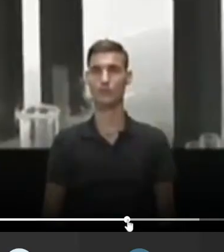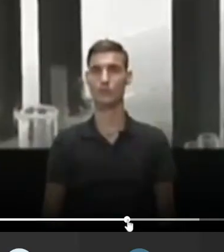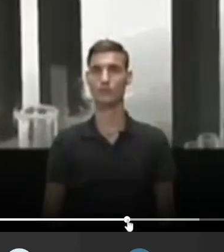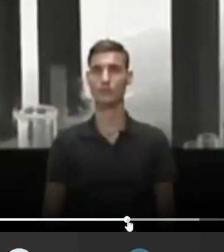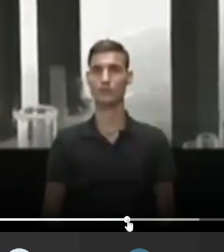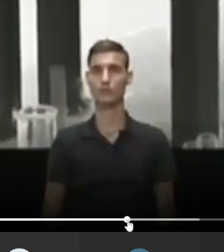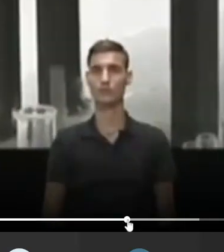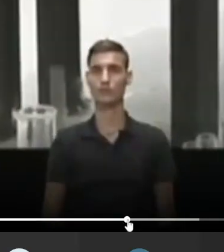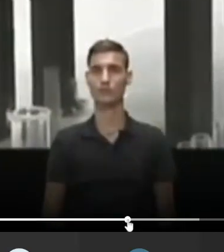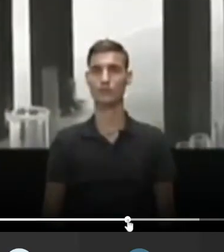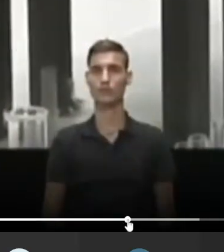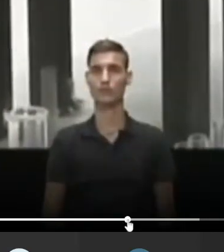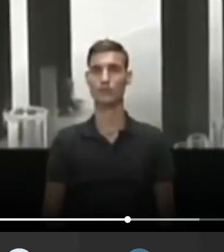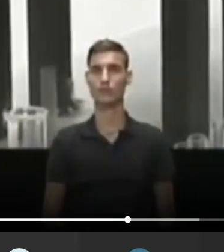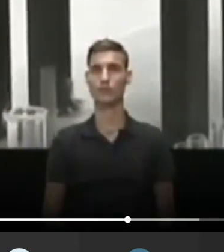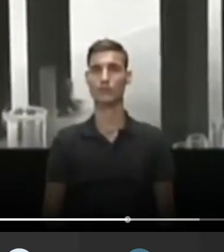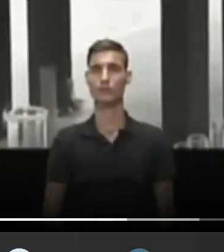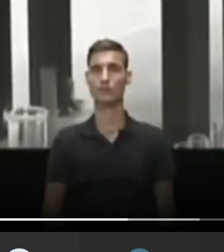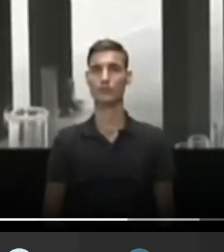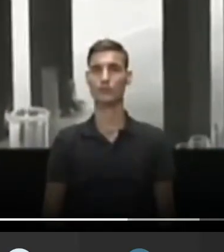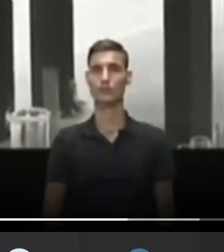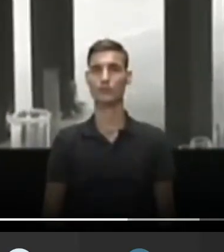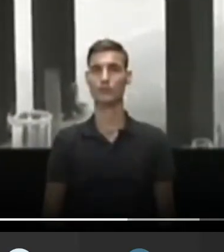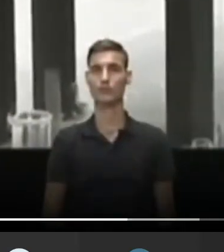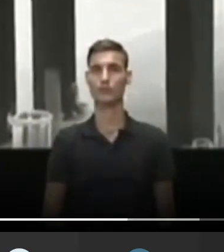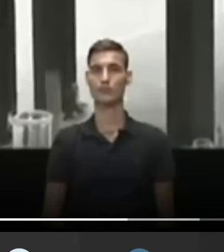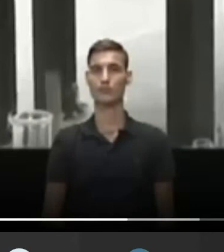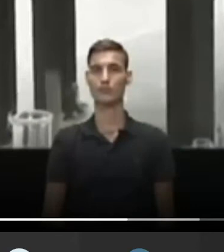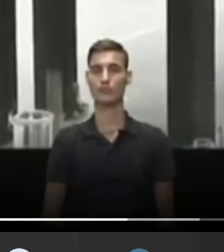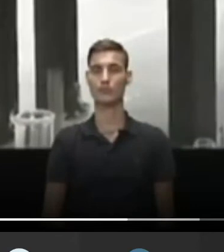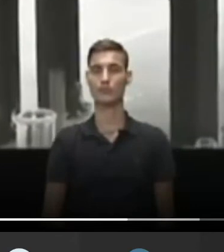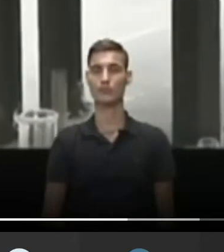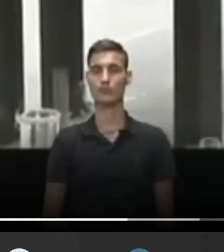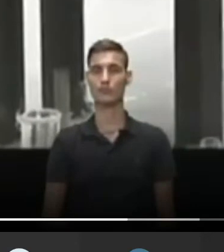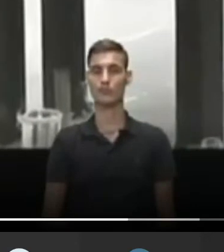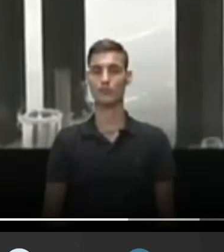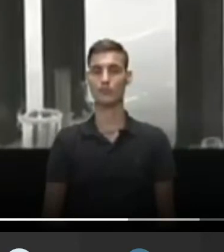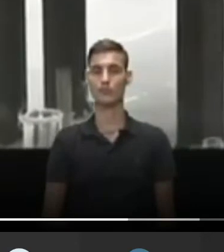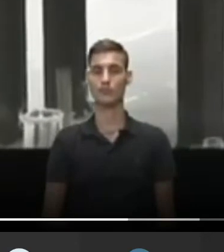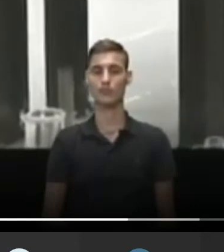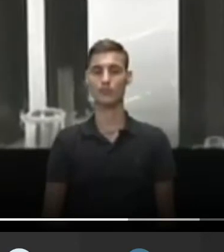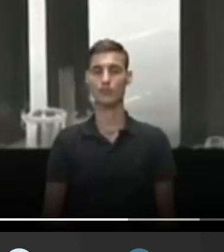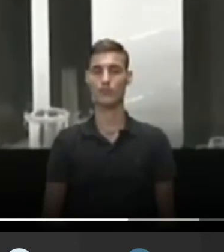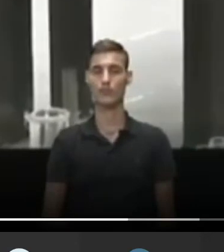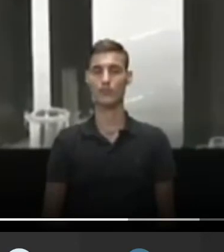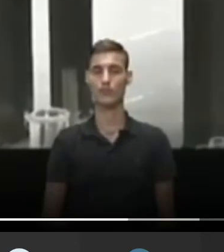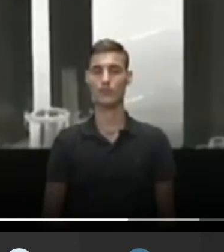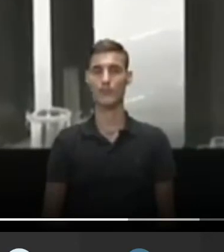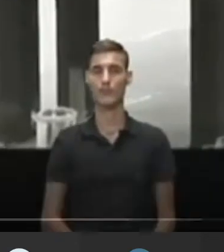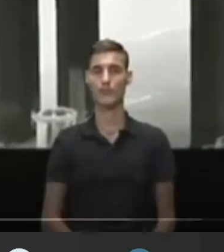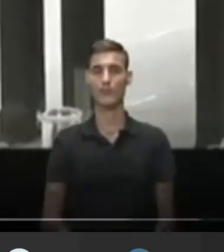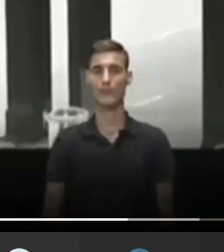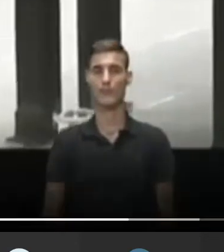Vou pôr essa substância no funil. Ela já ficou com uma coloração já diferente.